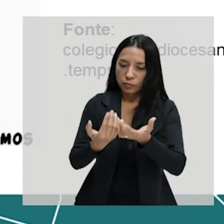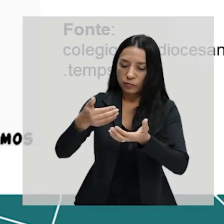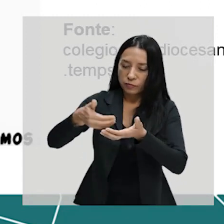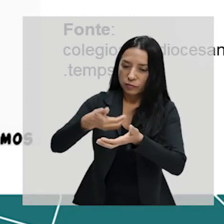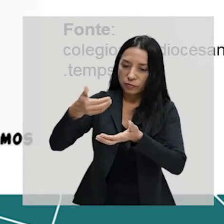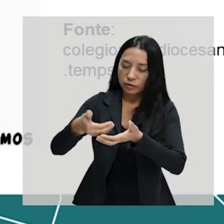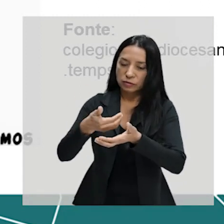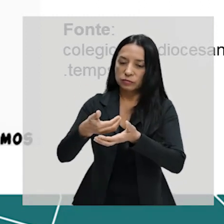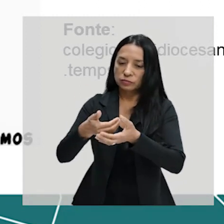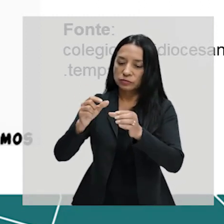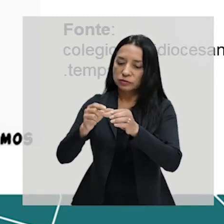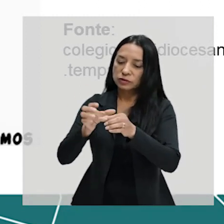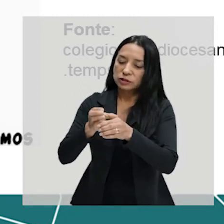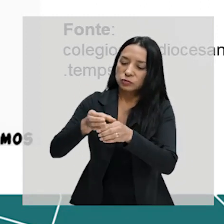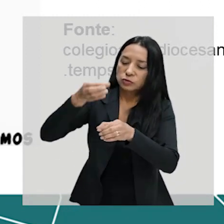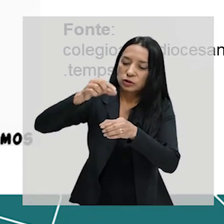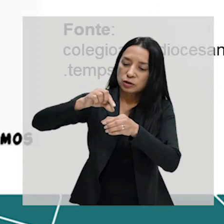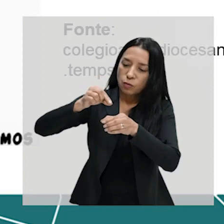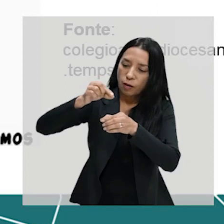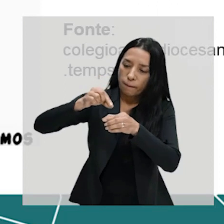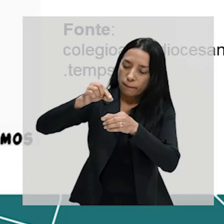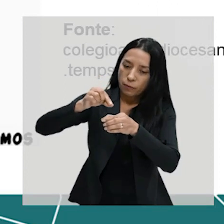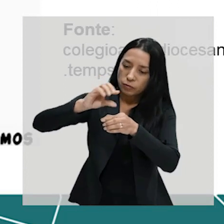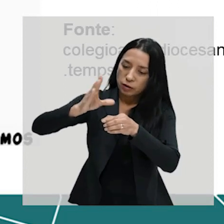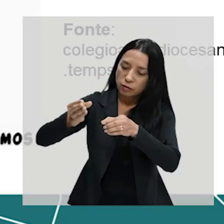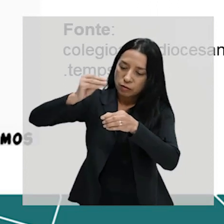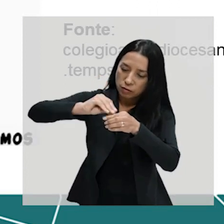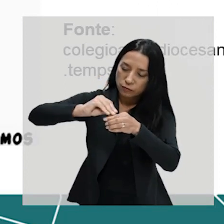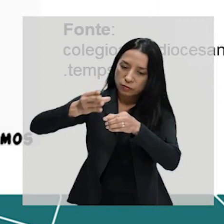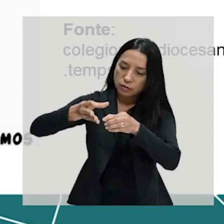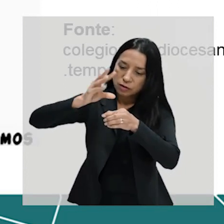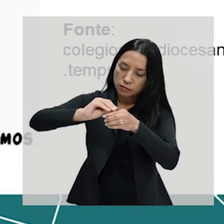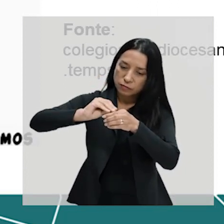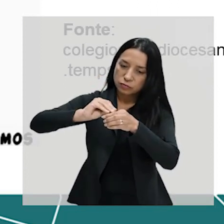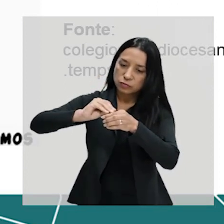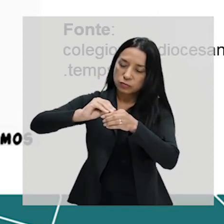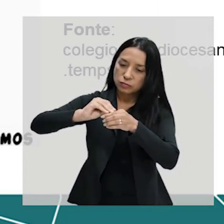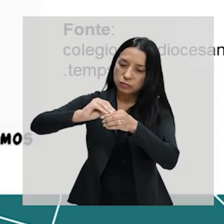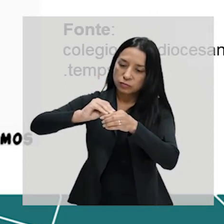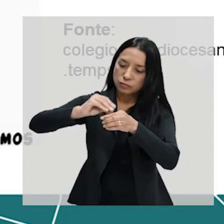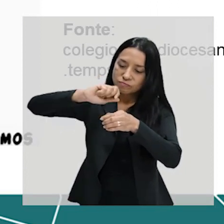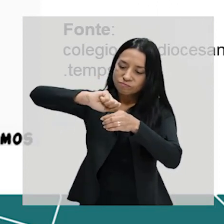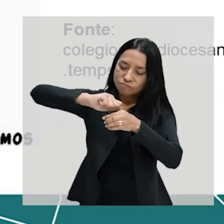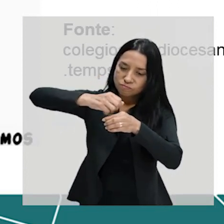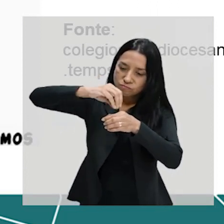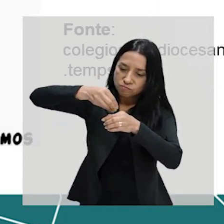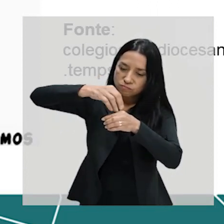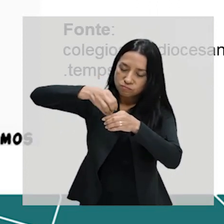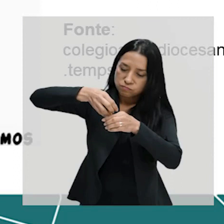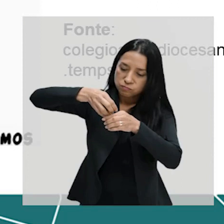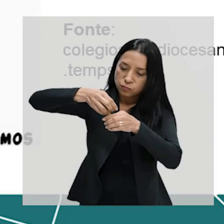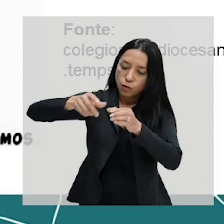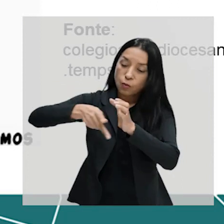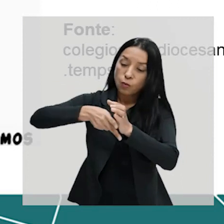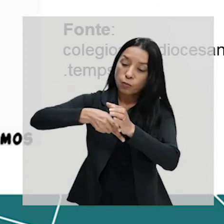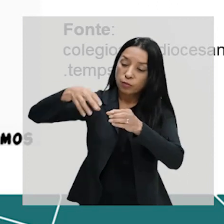derreteu aqui a ponta desse balão e fechou hermeticamente ou seja ele lacrou com o próprio